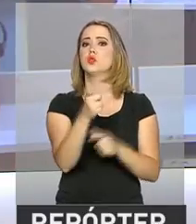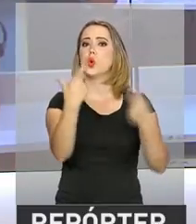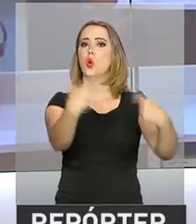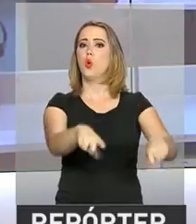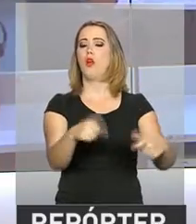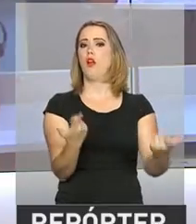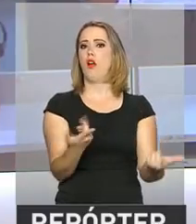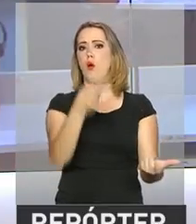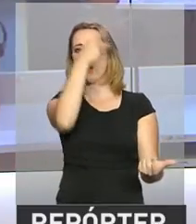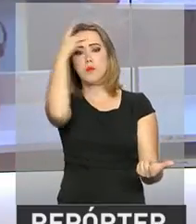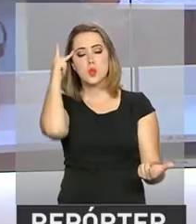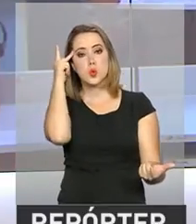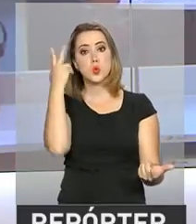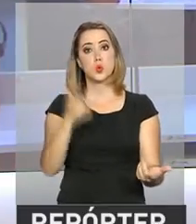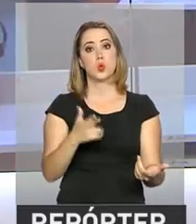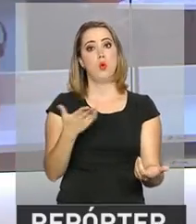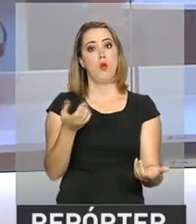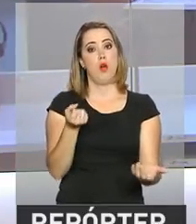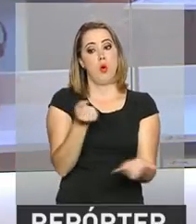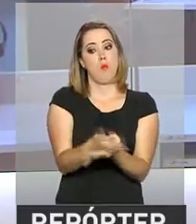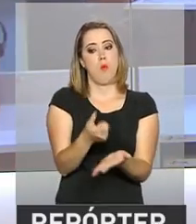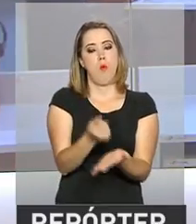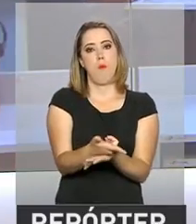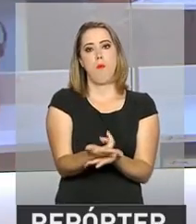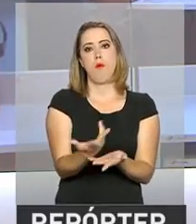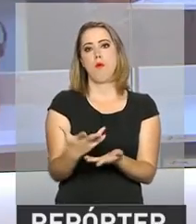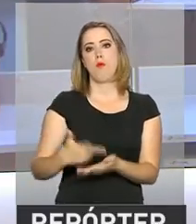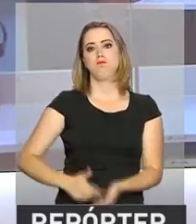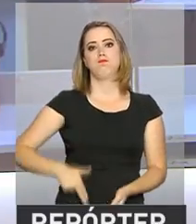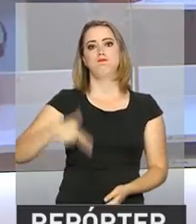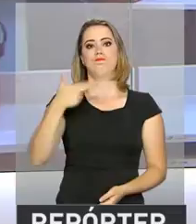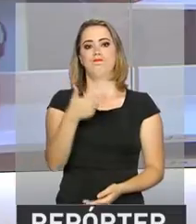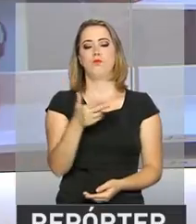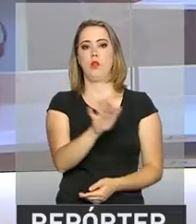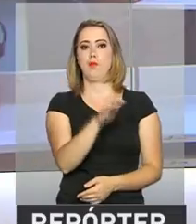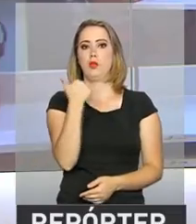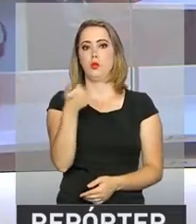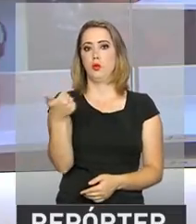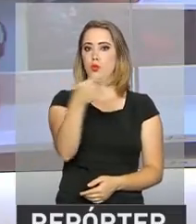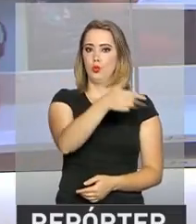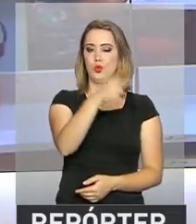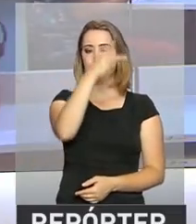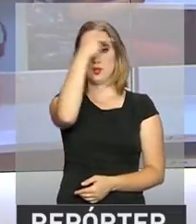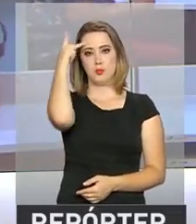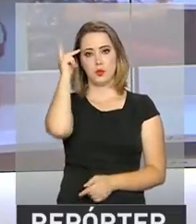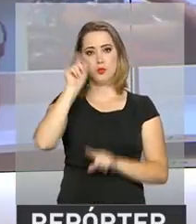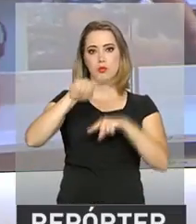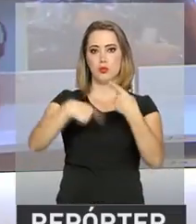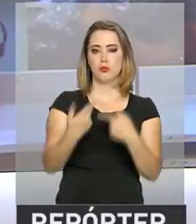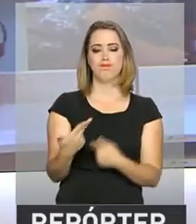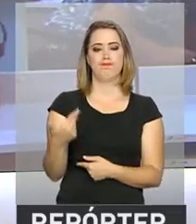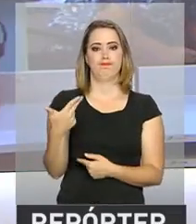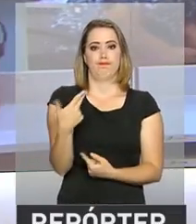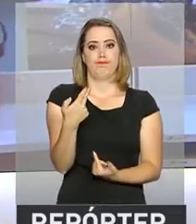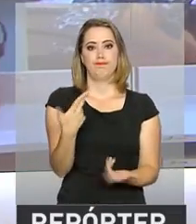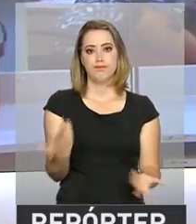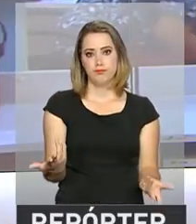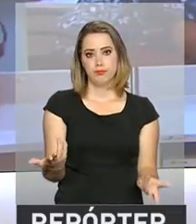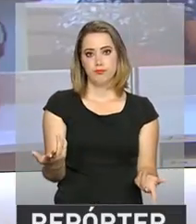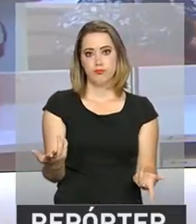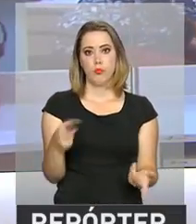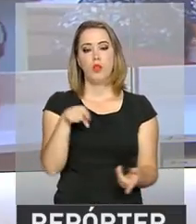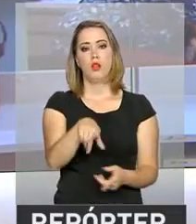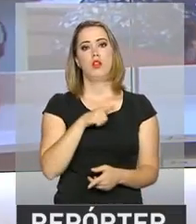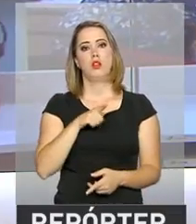autor da chacina conseguiu a arma usada para matar 12 pessoas da mesma família e depois cometer suicídio entre as